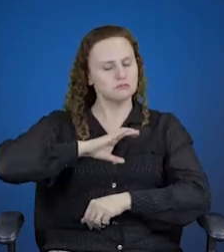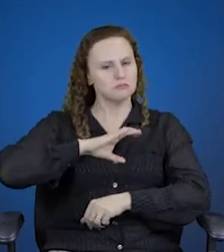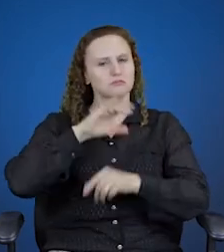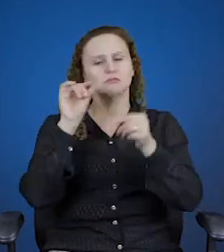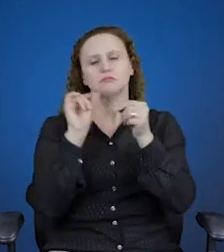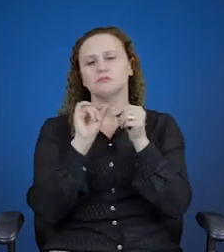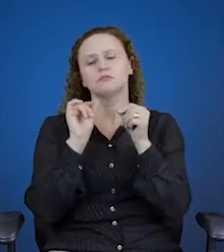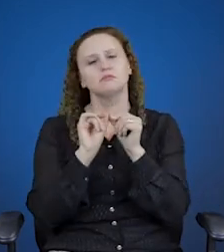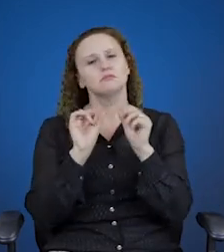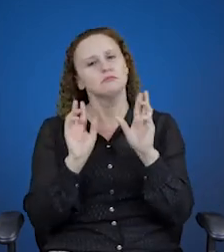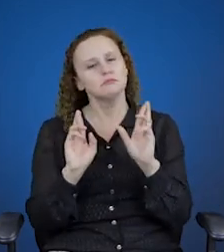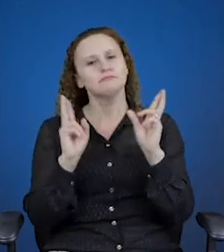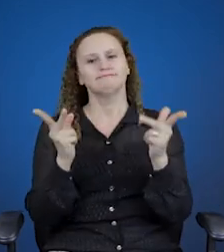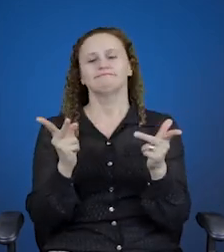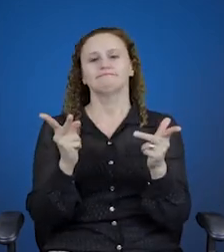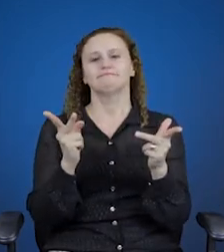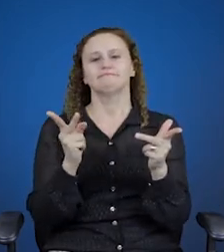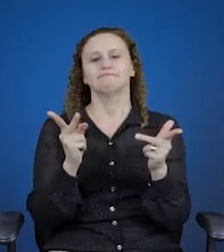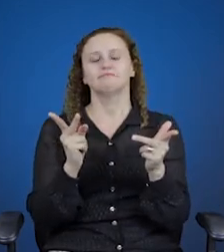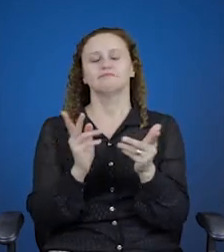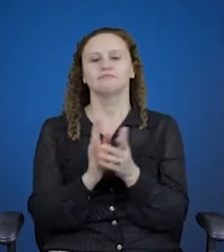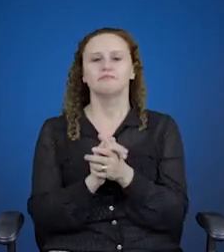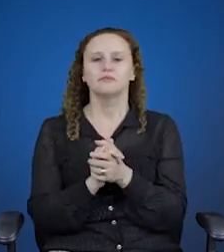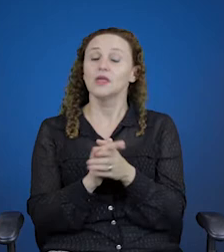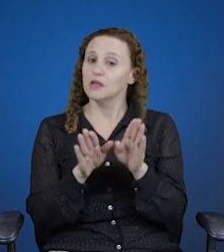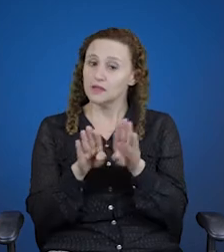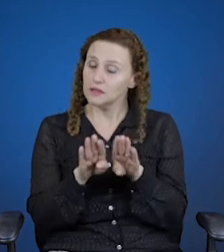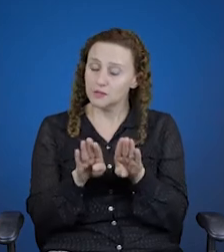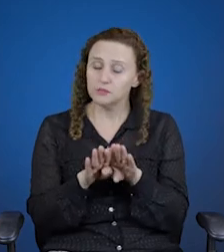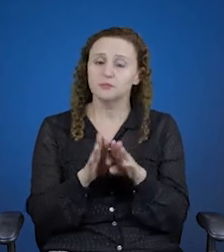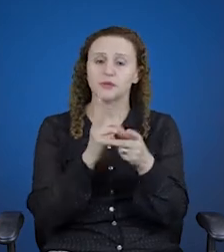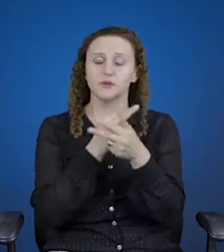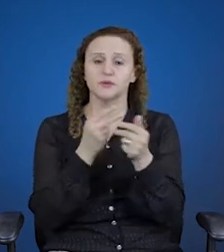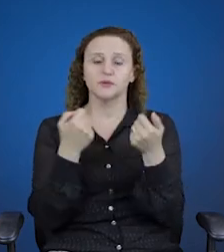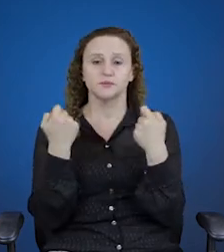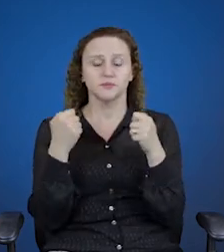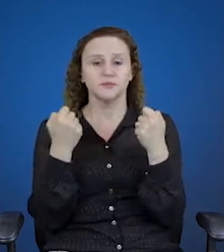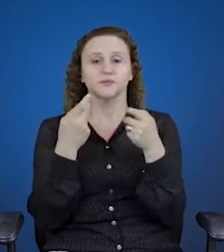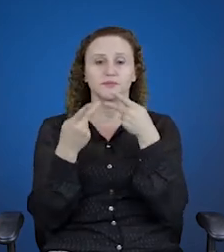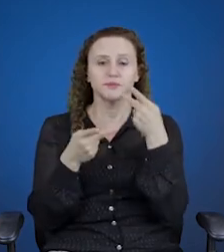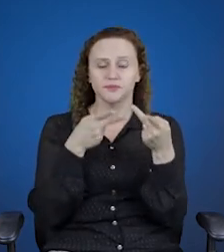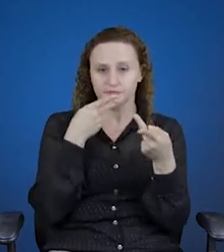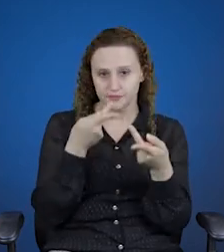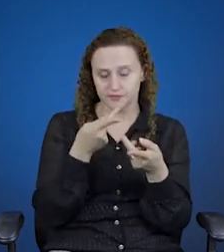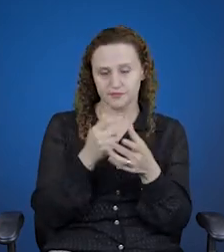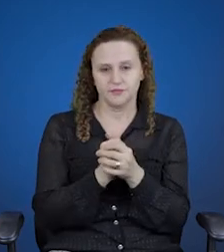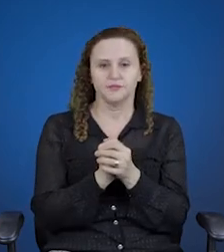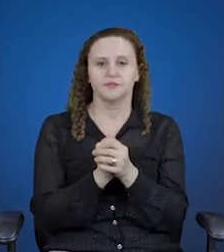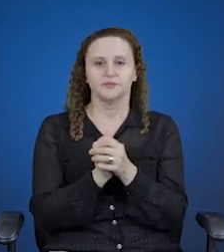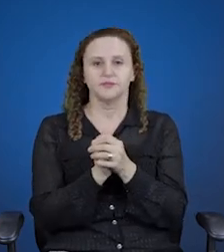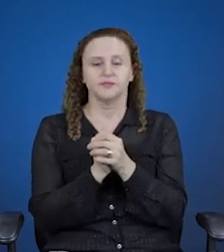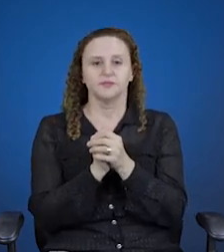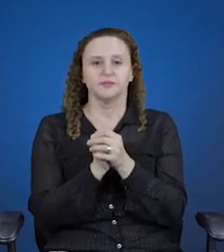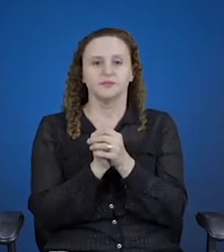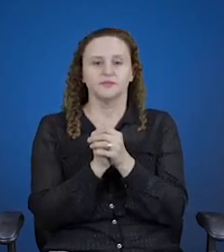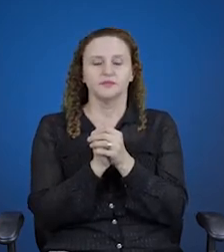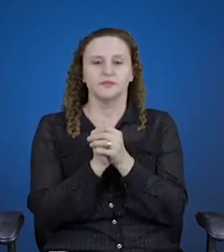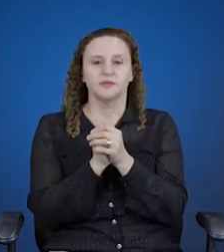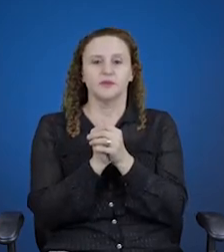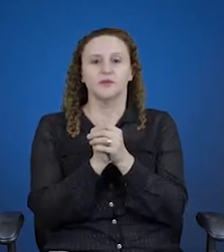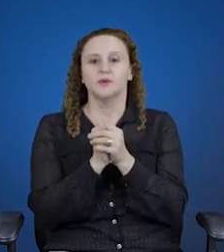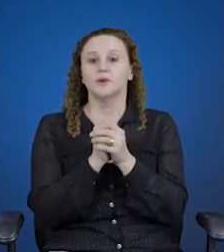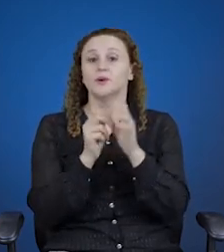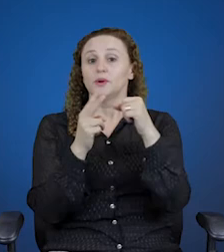essa distinção pois bem outra coisa que precisamos falar é é